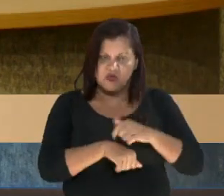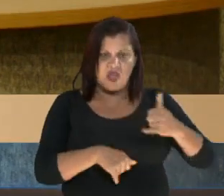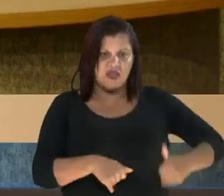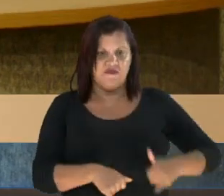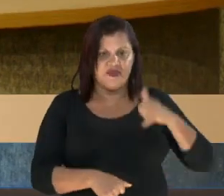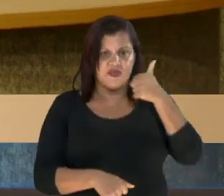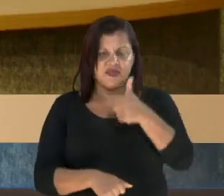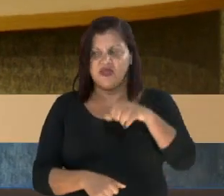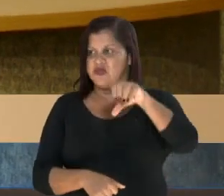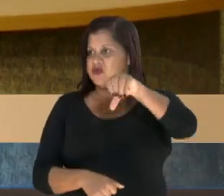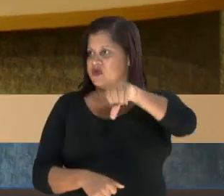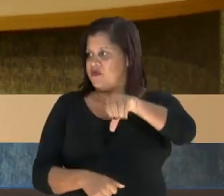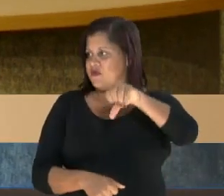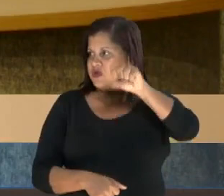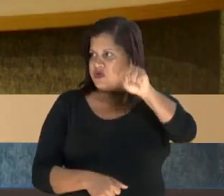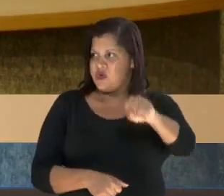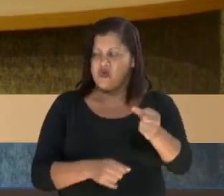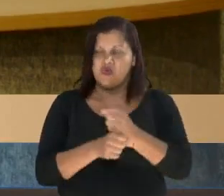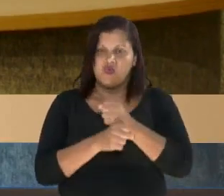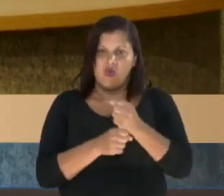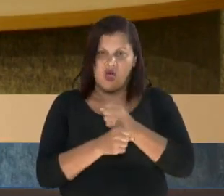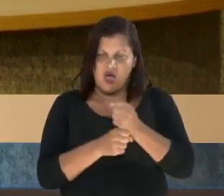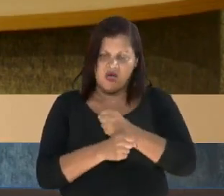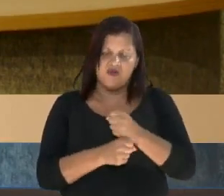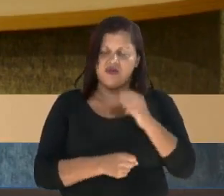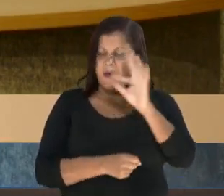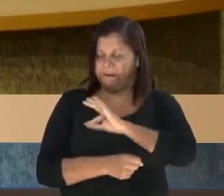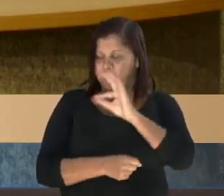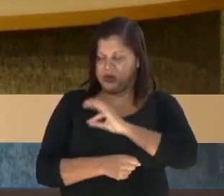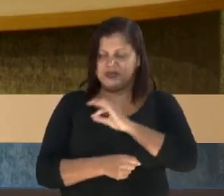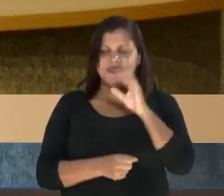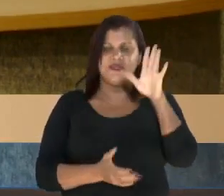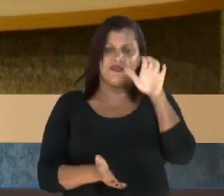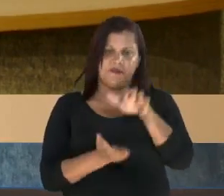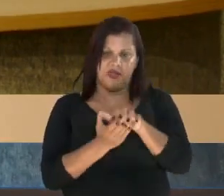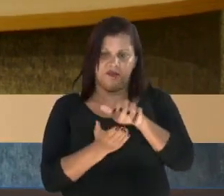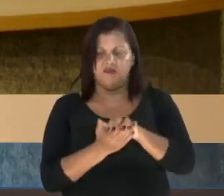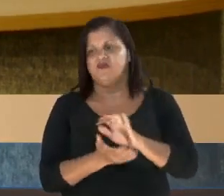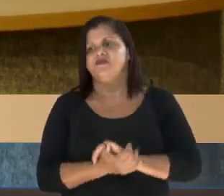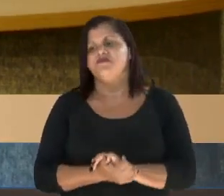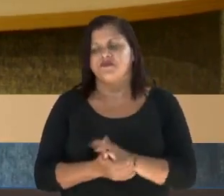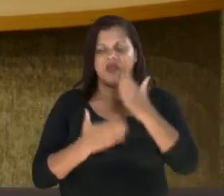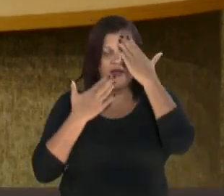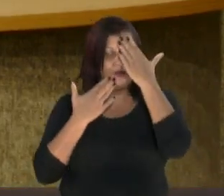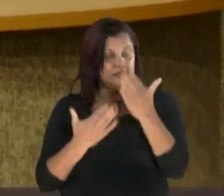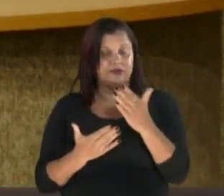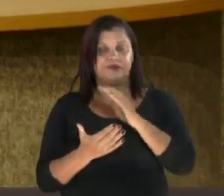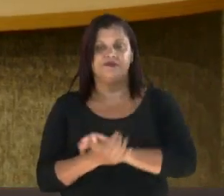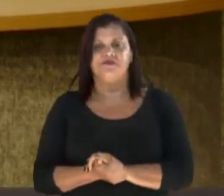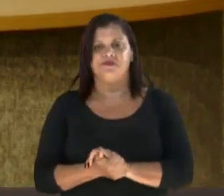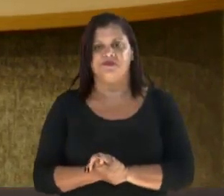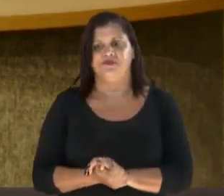198 anos da gloriosa Polícia Militar do Estado de Pernambuco agradeço senhor presidente